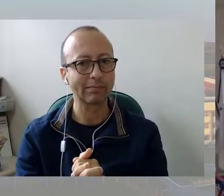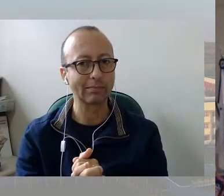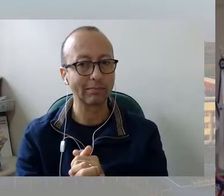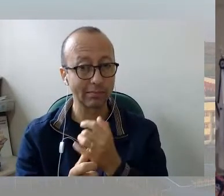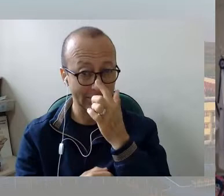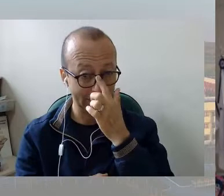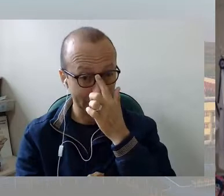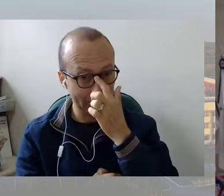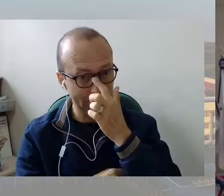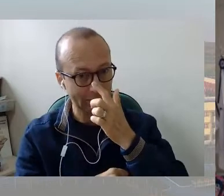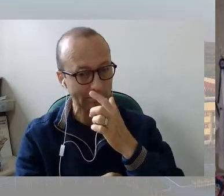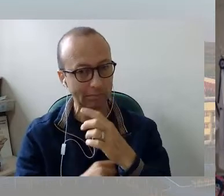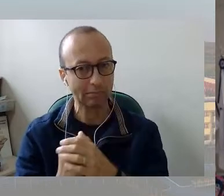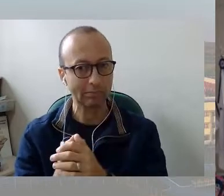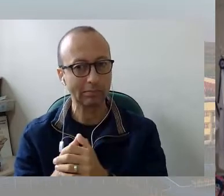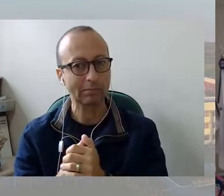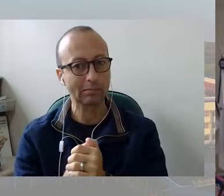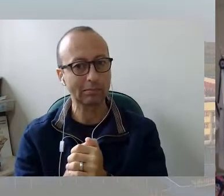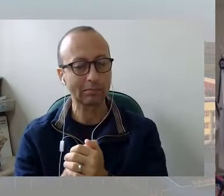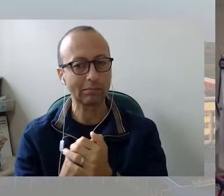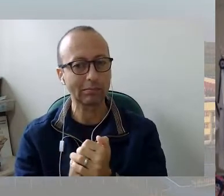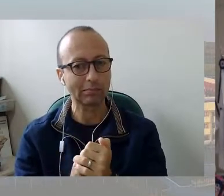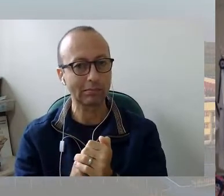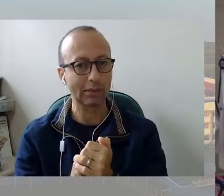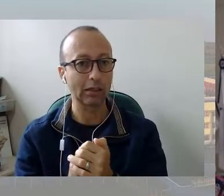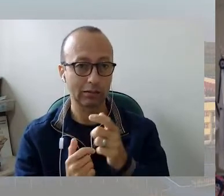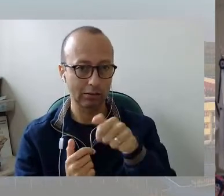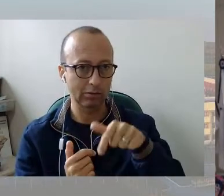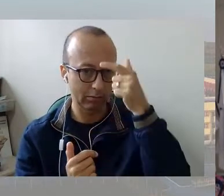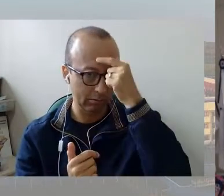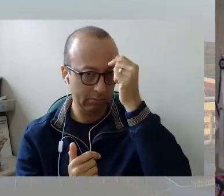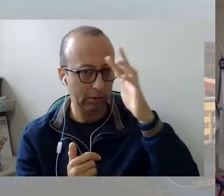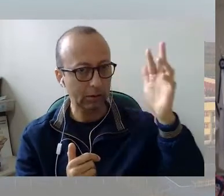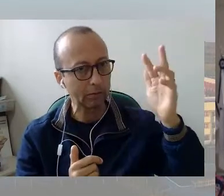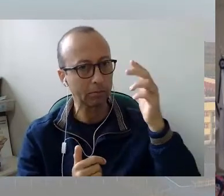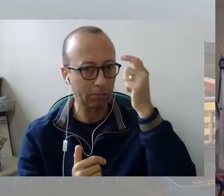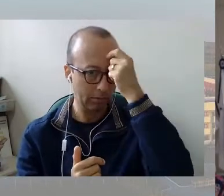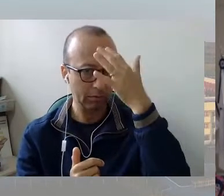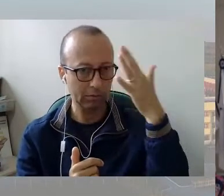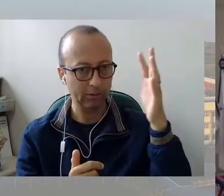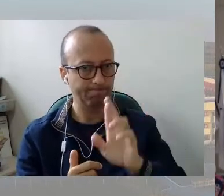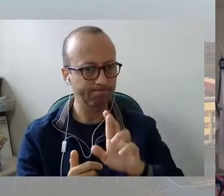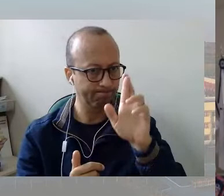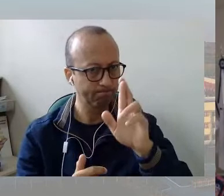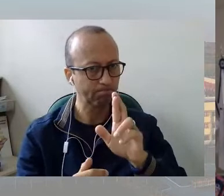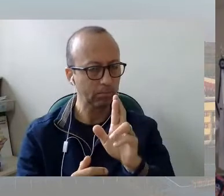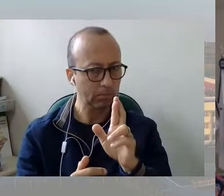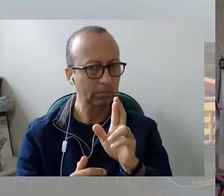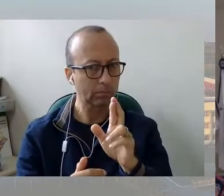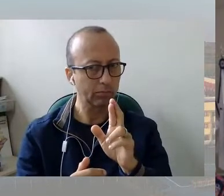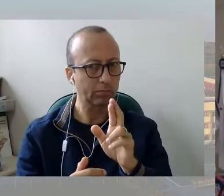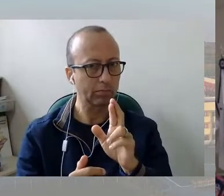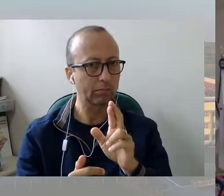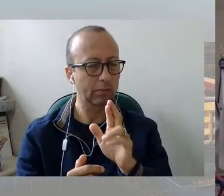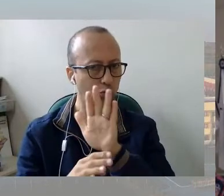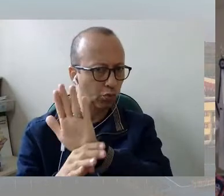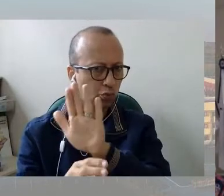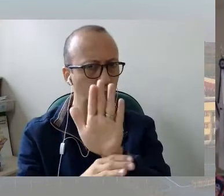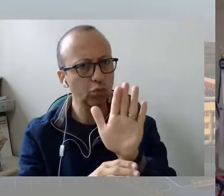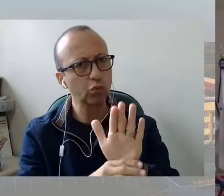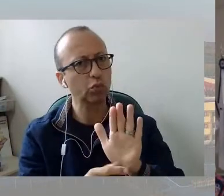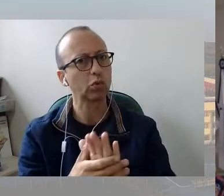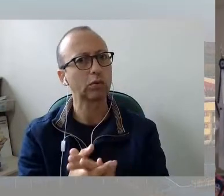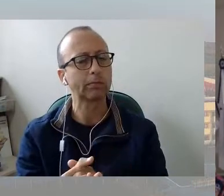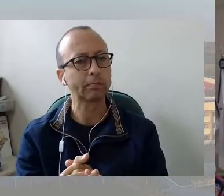não ocorreram é, no mínimo, responsabilidade institucional. A DAF está para fazer os enfrentamentos necessários e tem sido chamada pelos